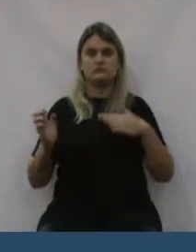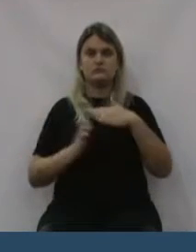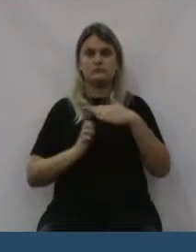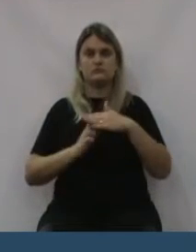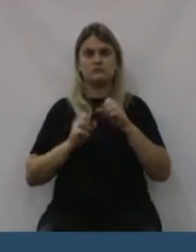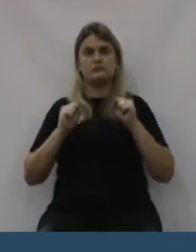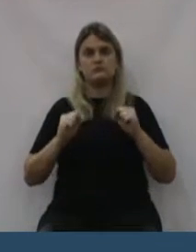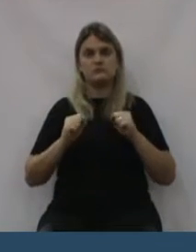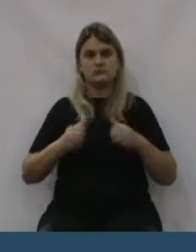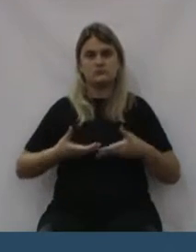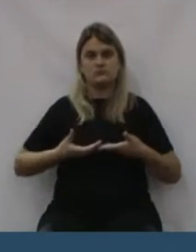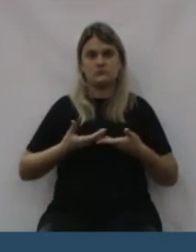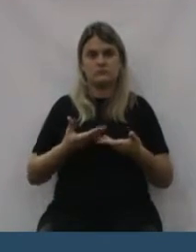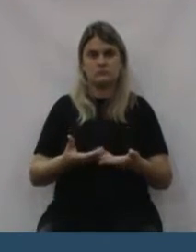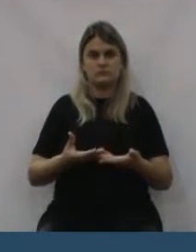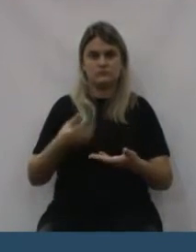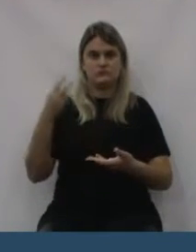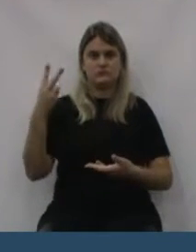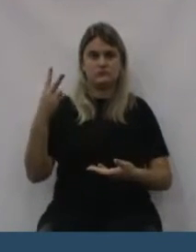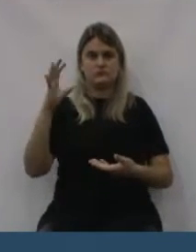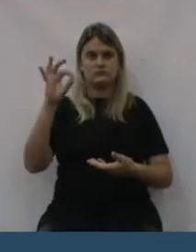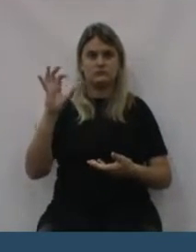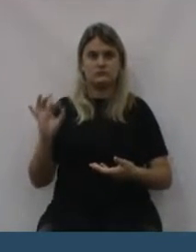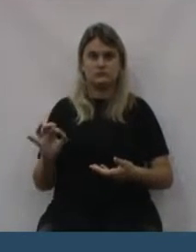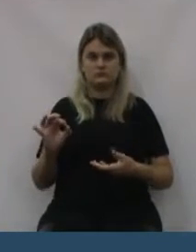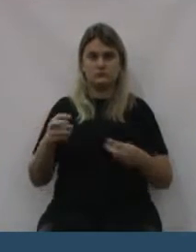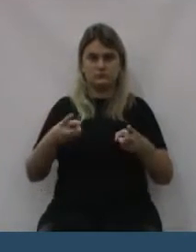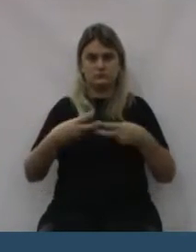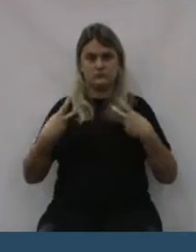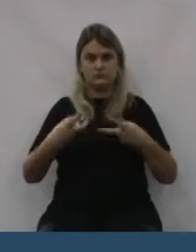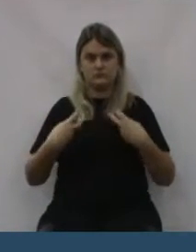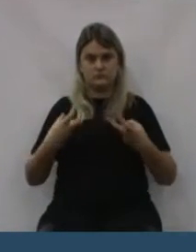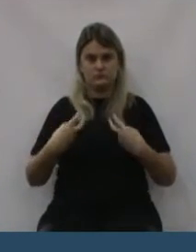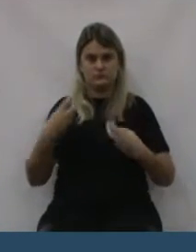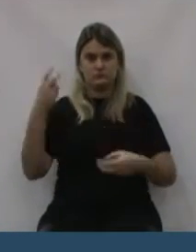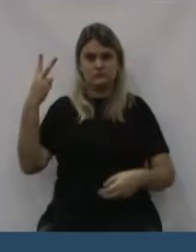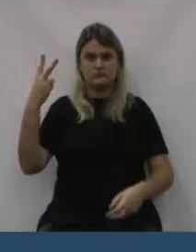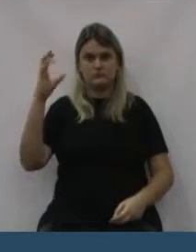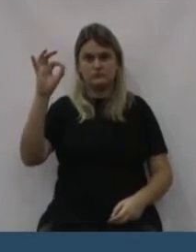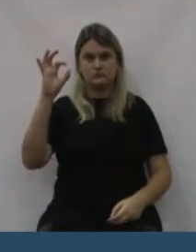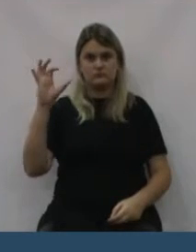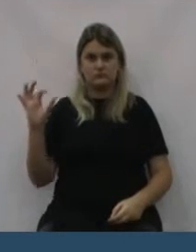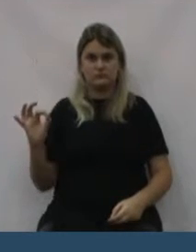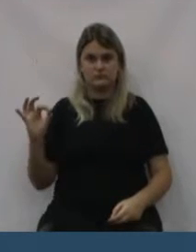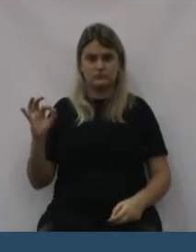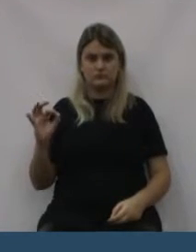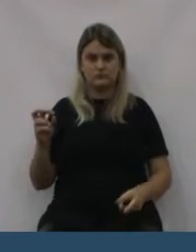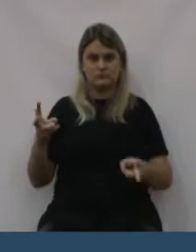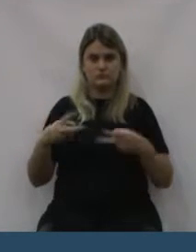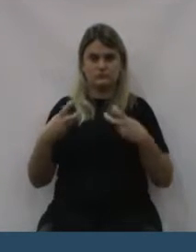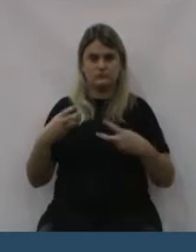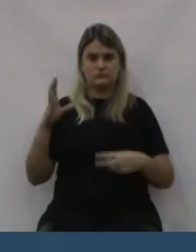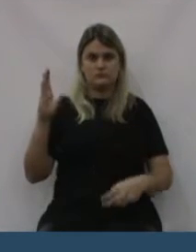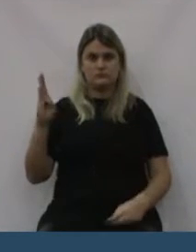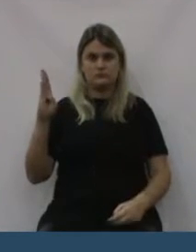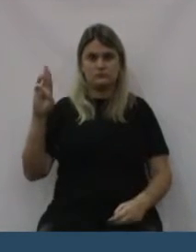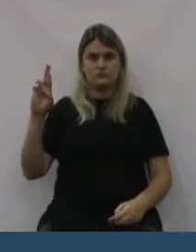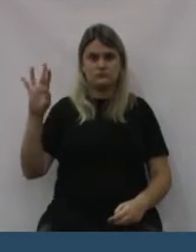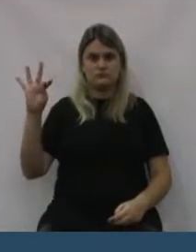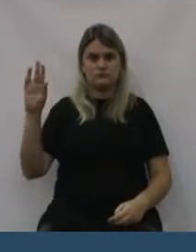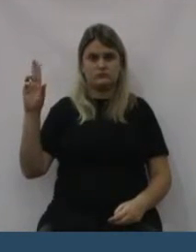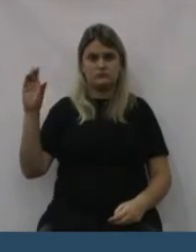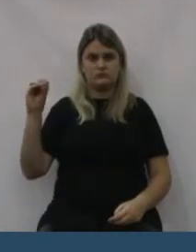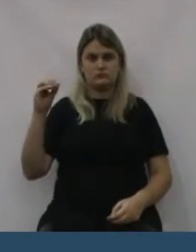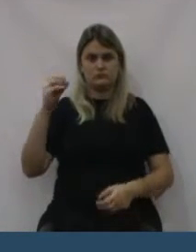Até hoje eu não entendo essa sistemática de doação eleitoral. Sabemos, vereador